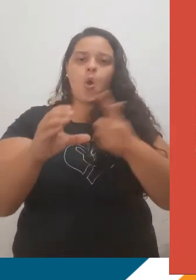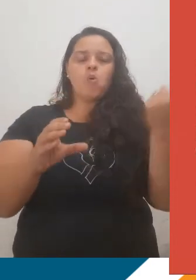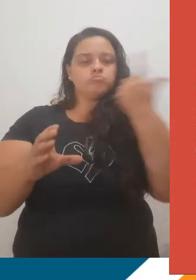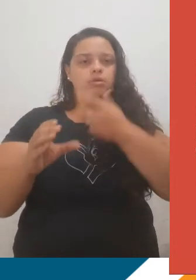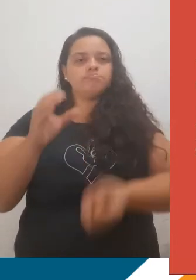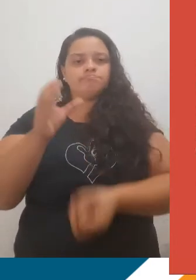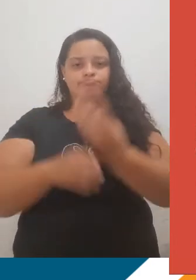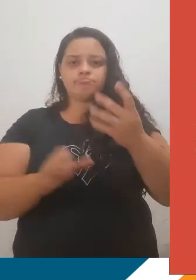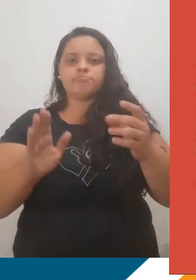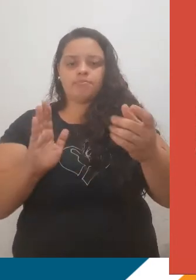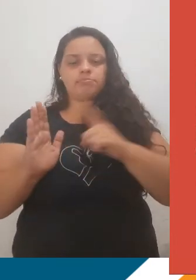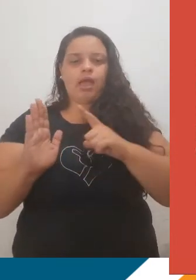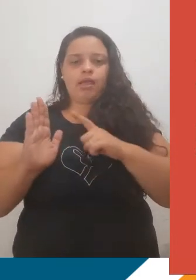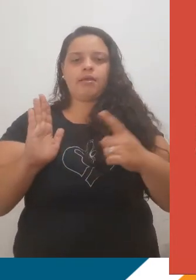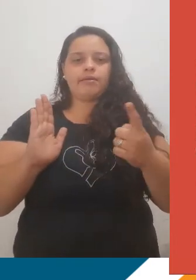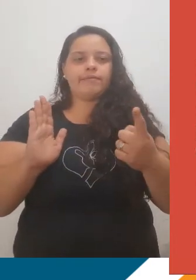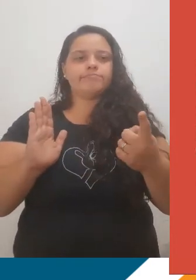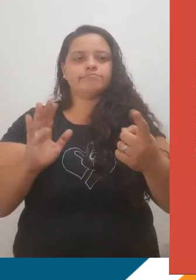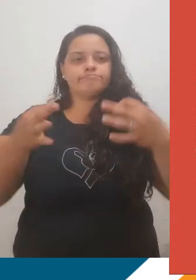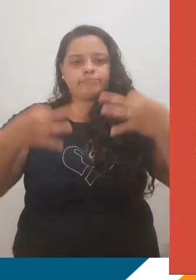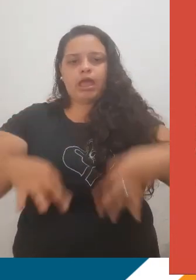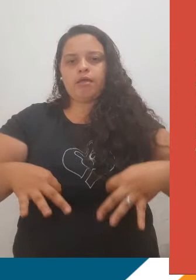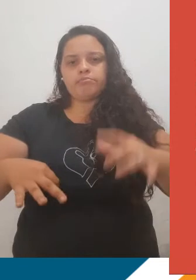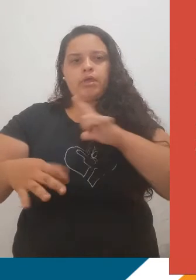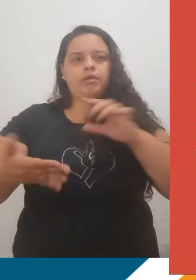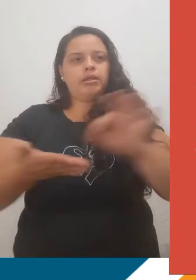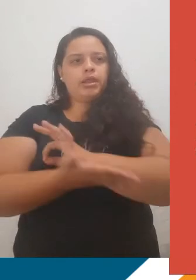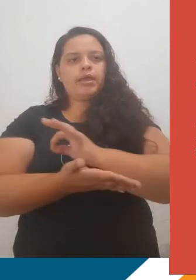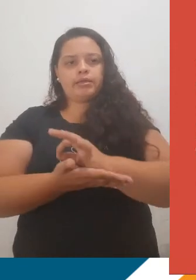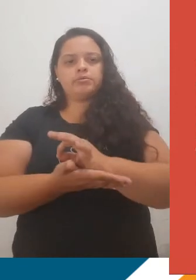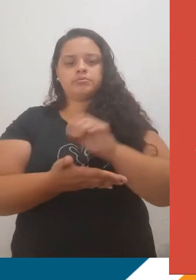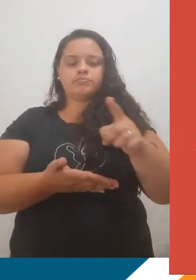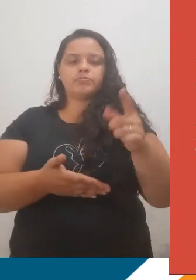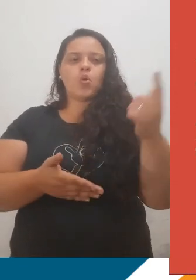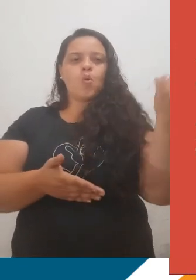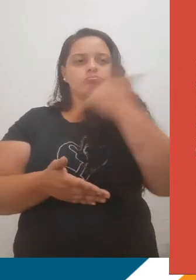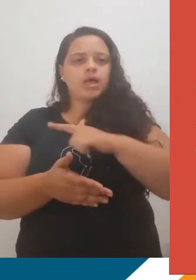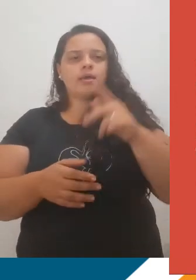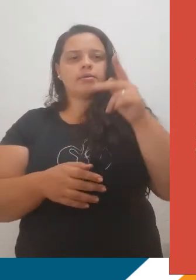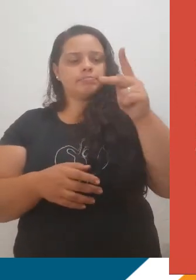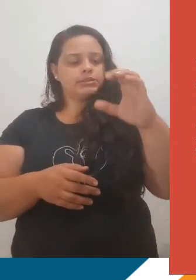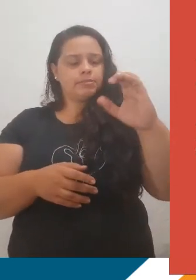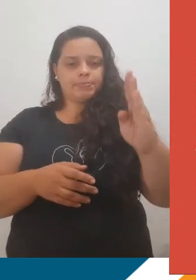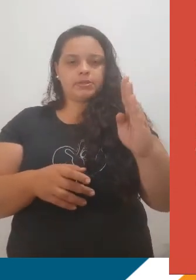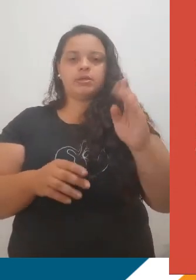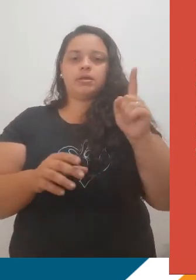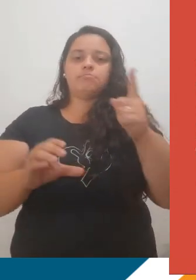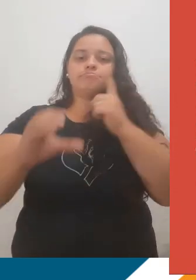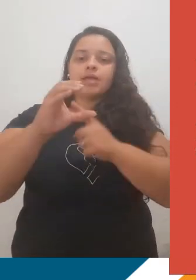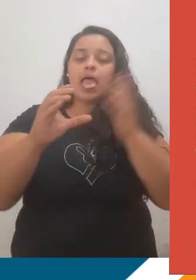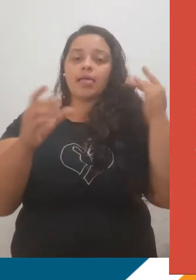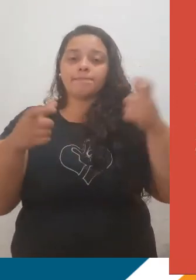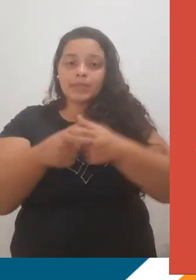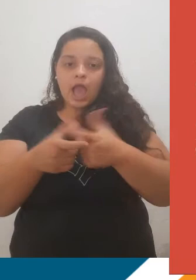46 e consegue eleger 10% de parlamentares na Câmara, o que é um grande número, para um partido que era considerado